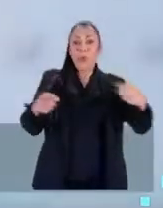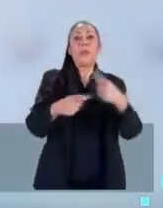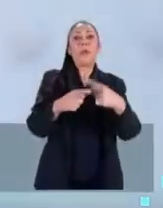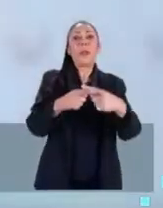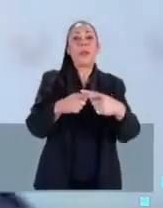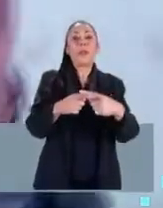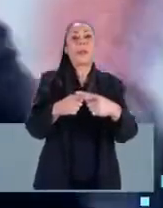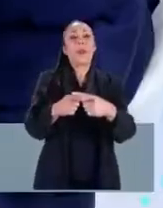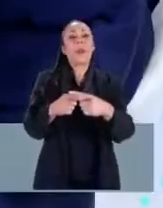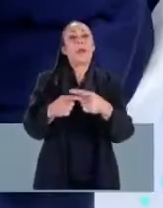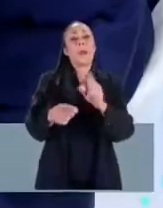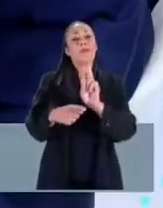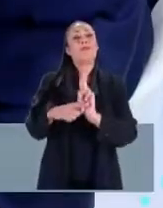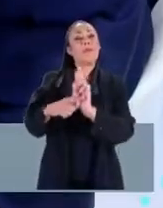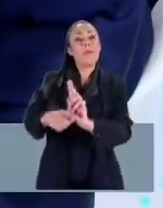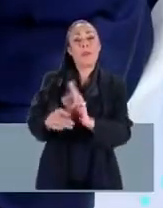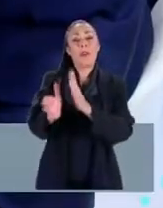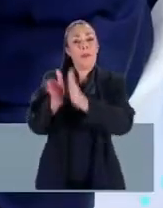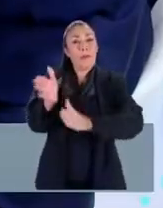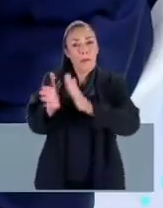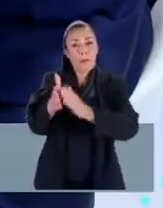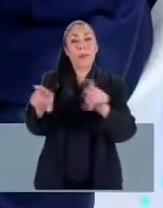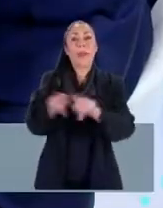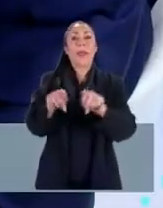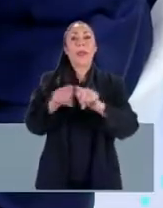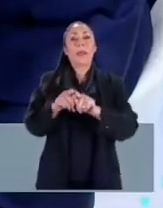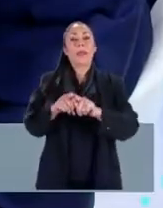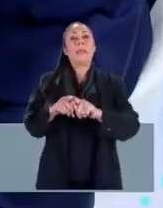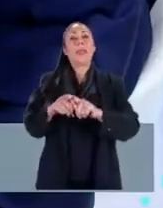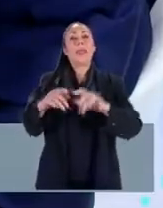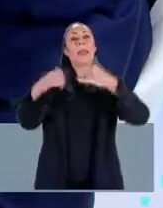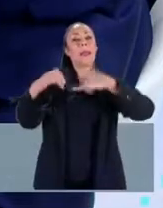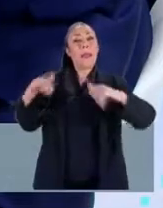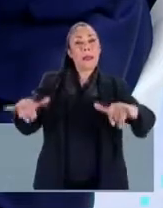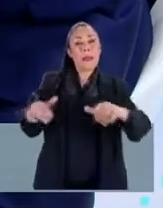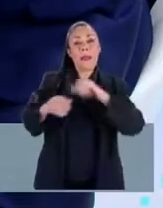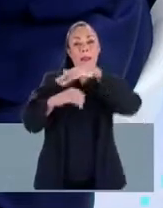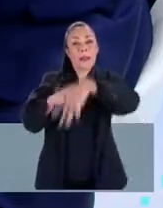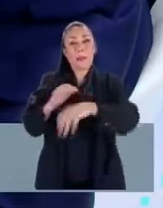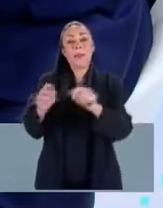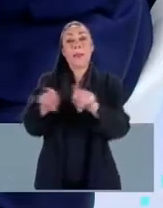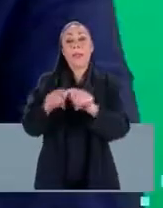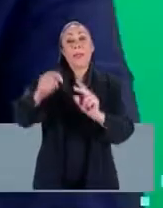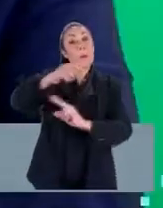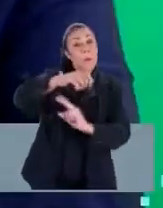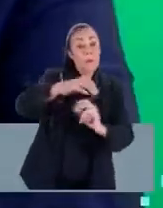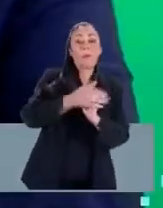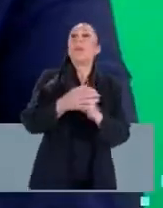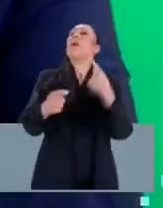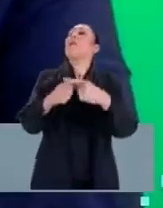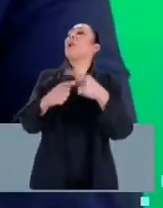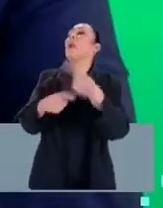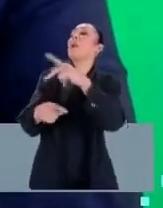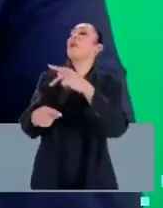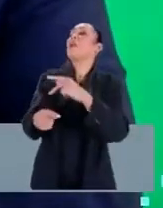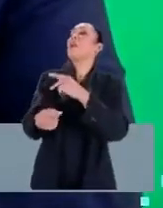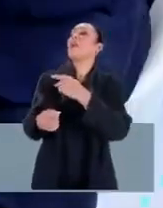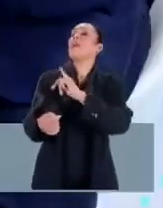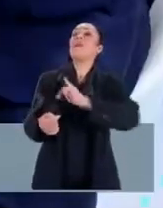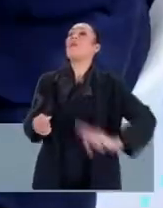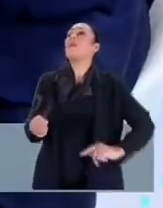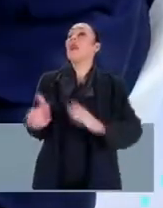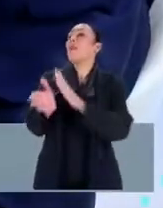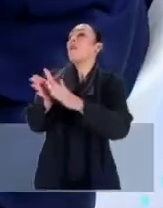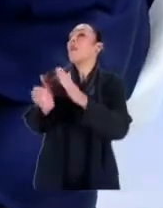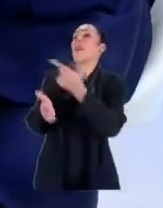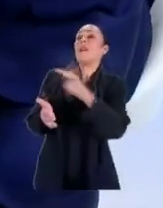financiar a ferrovia, porque alguém resolveu financiar a hidrelétrica, porque alguém resolveu financiar a ponte. Por que o seu governo não teve ferrovia? É